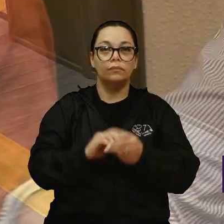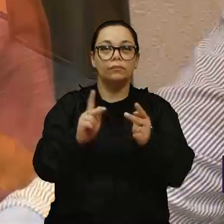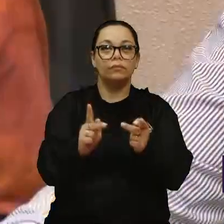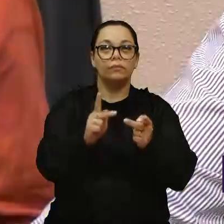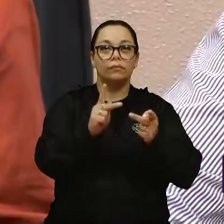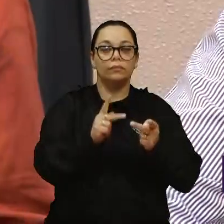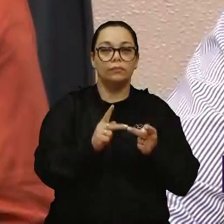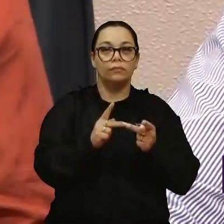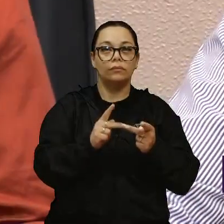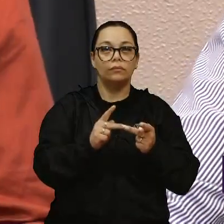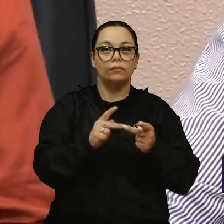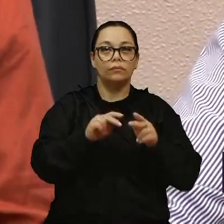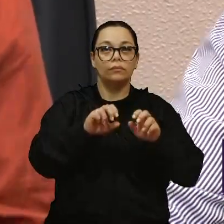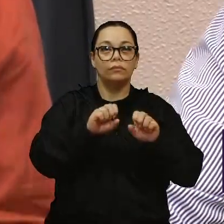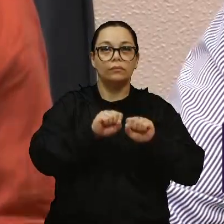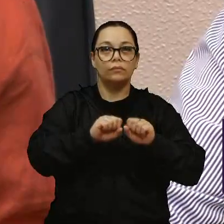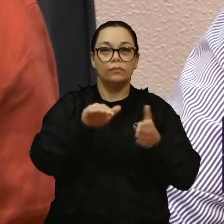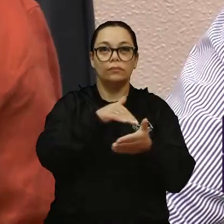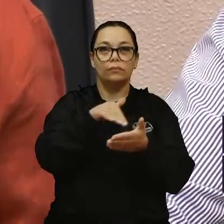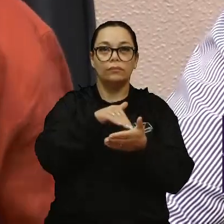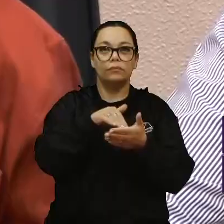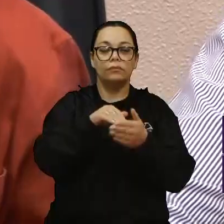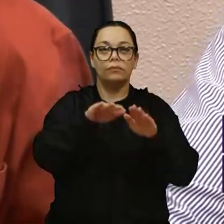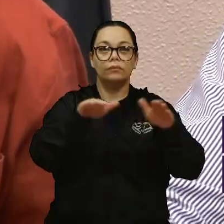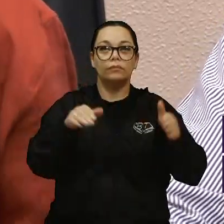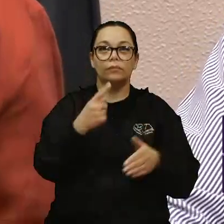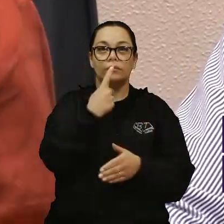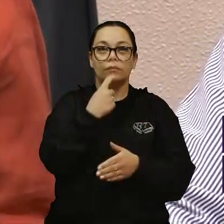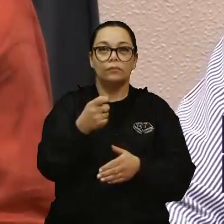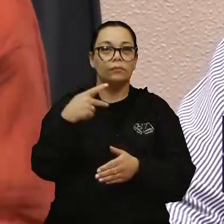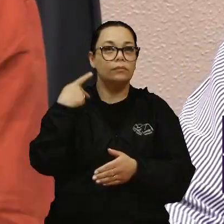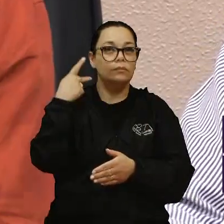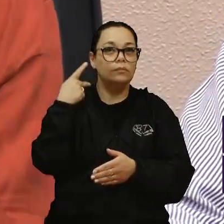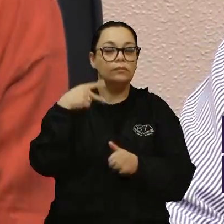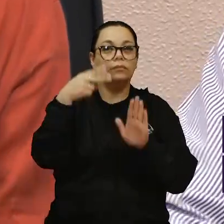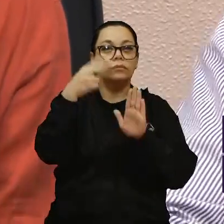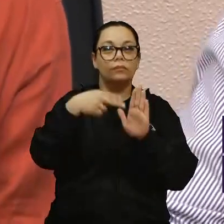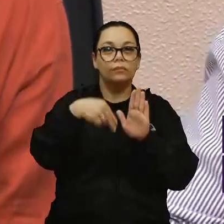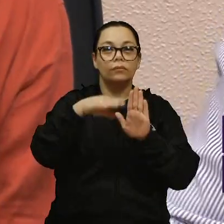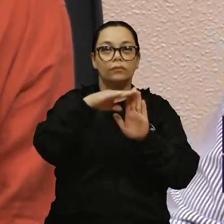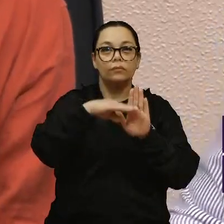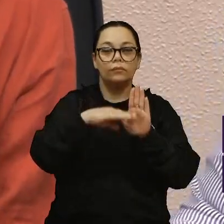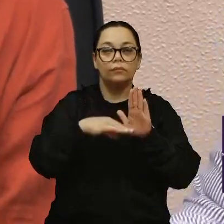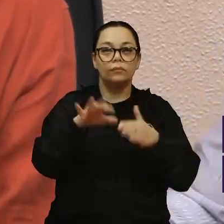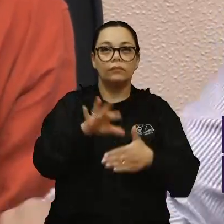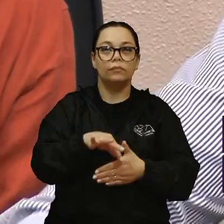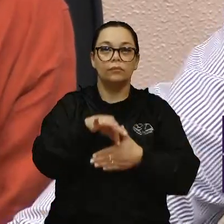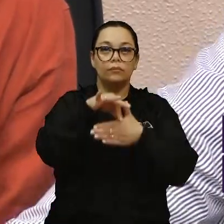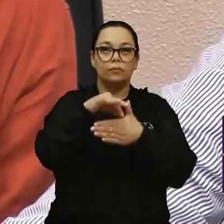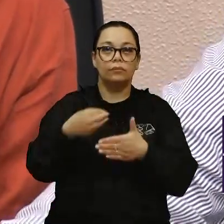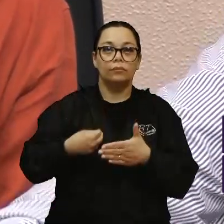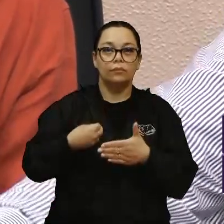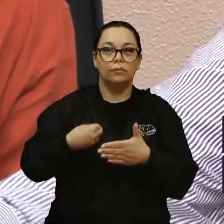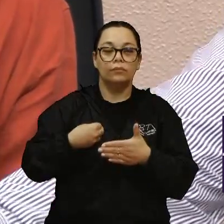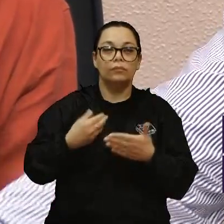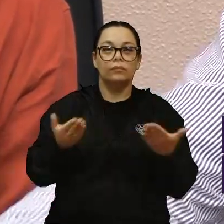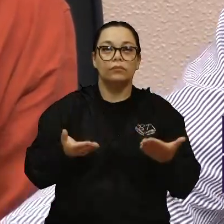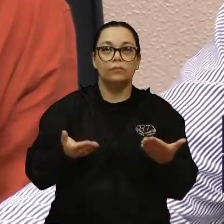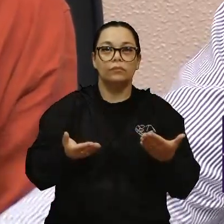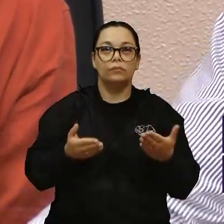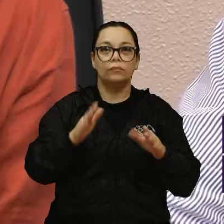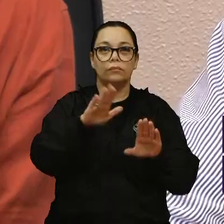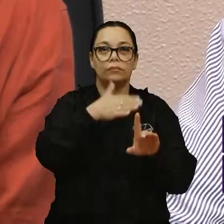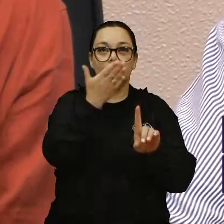Convido a secretária da mesa, a vereadora Rose Frigeri, que leia a nominata das autoridades que nos prestigiam